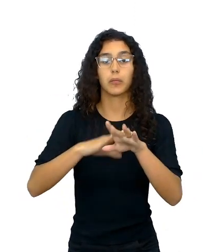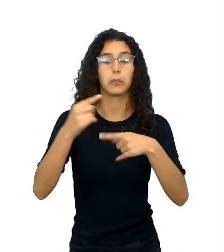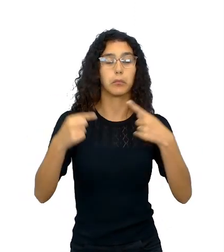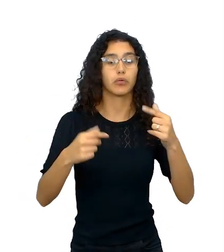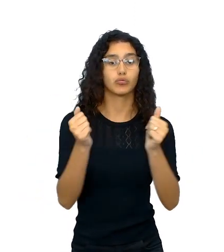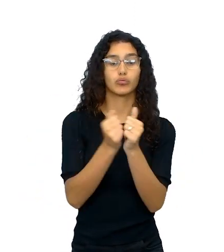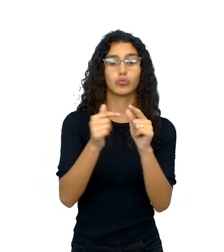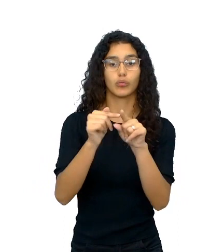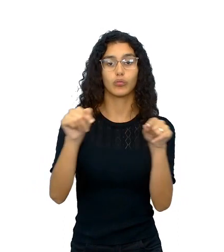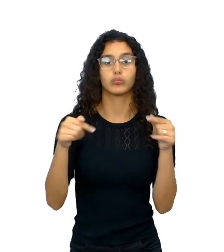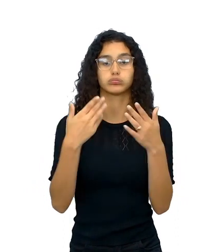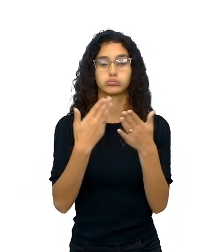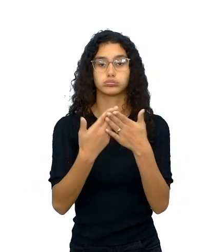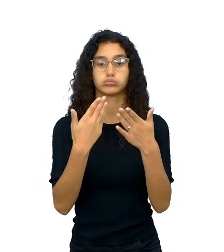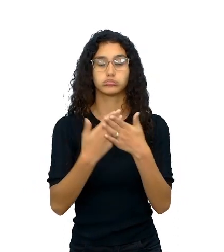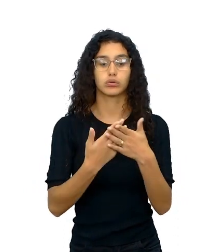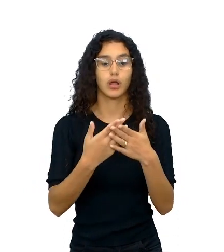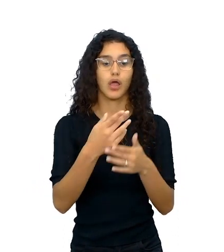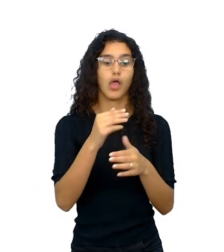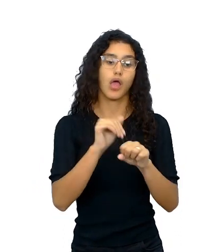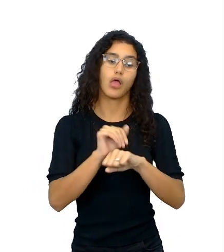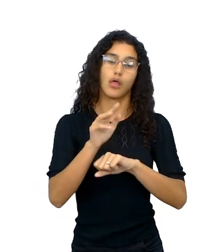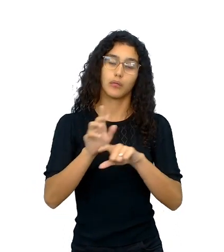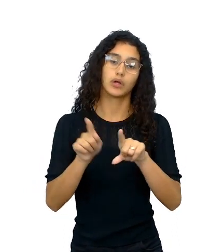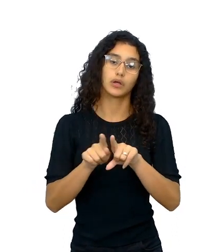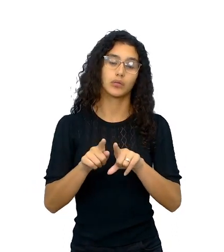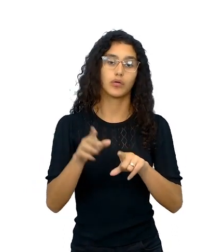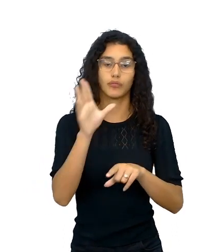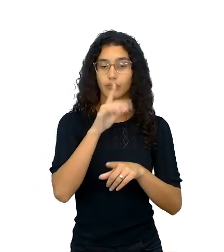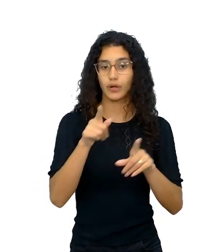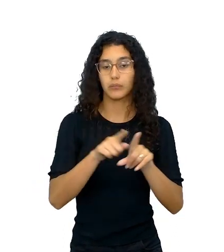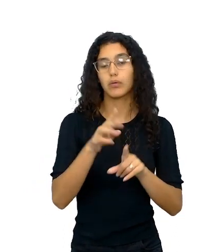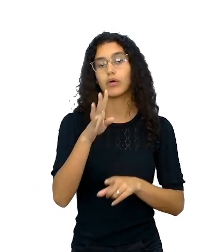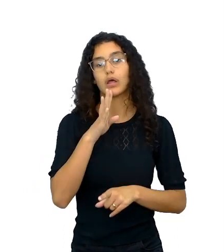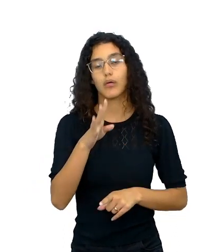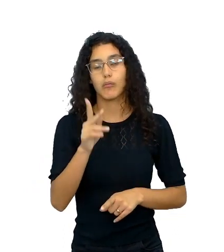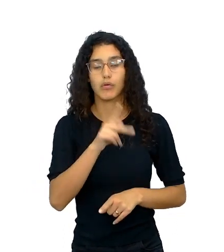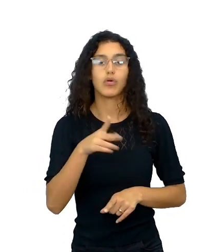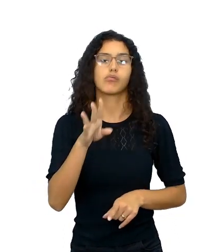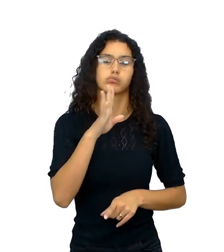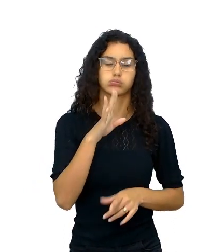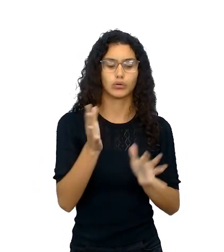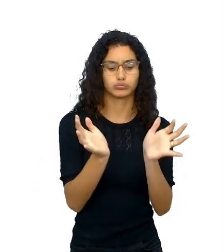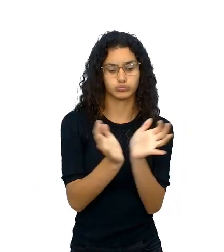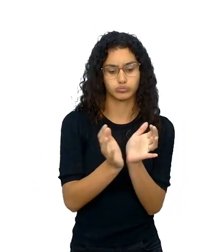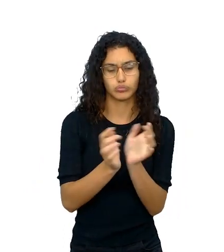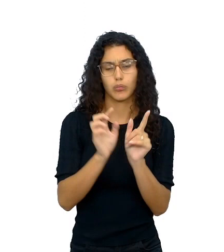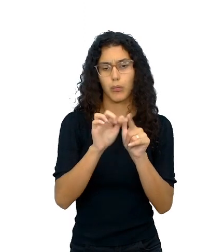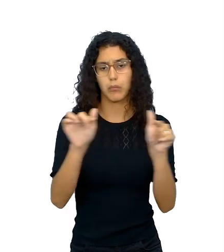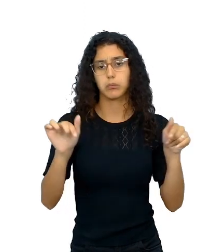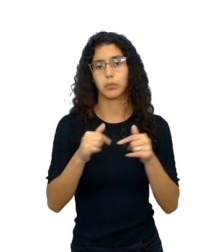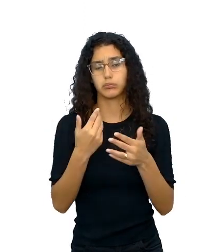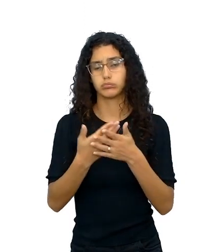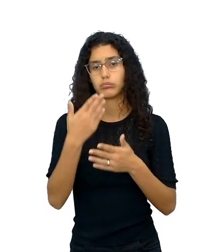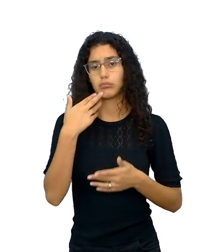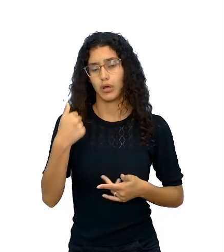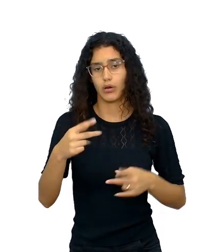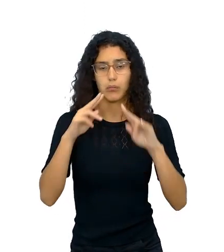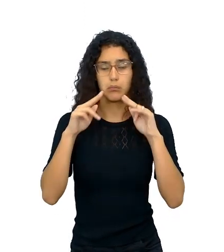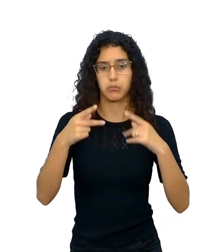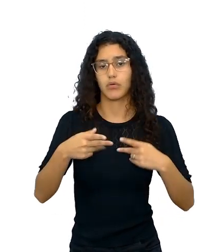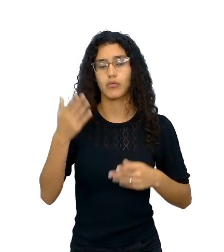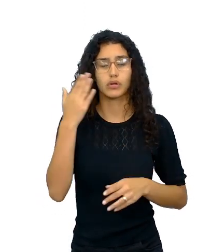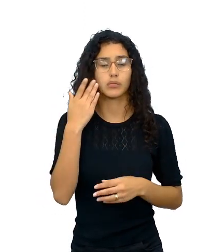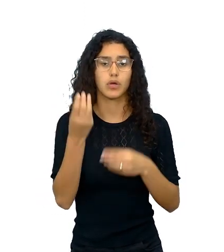com os alunos. A dinâmica de aula, eu vou voltar a falar, né, o professor conhece a turma, conhece melhor o perfil da turma, vai